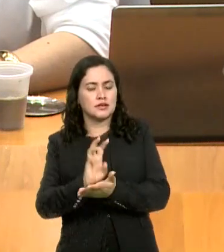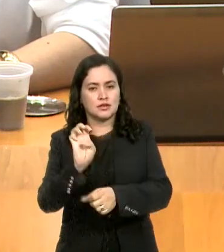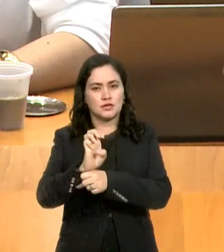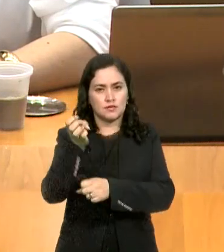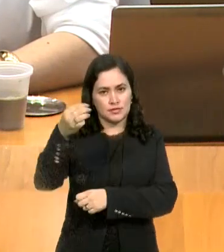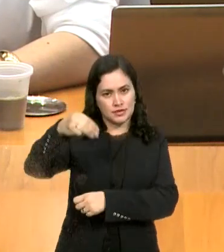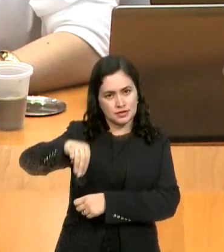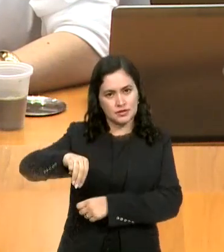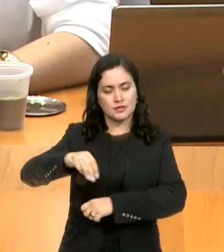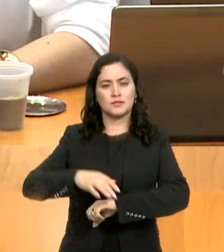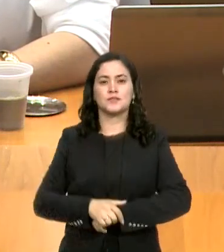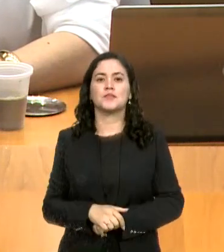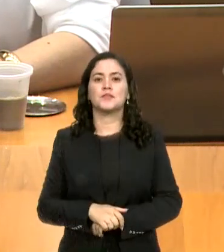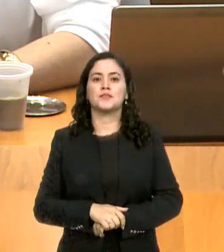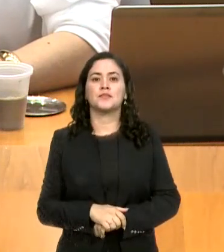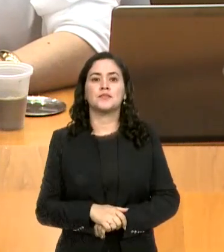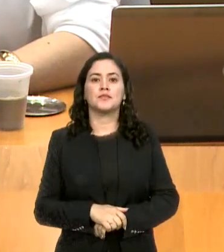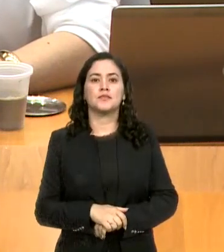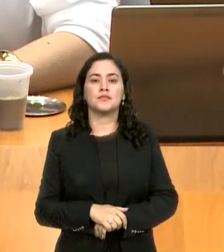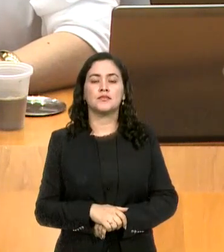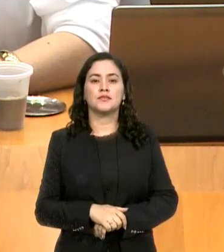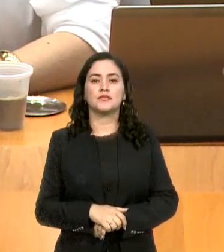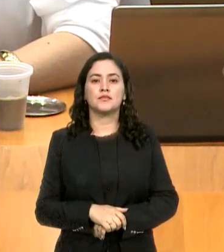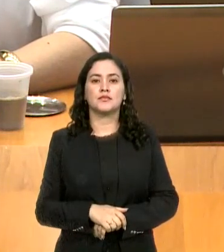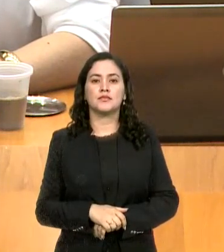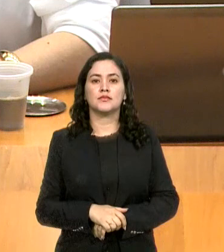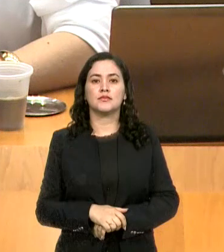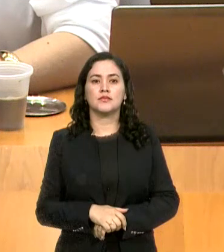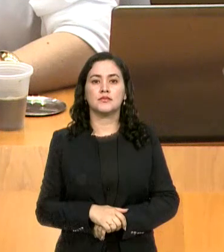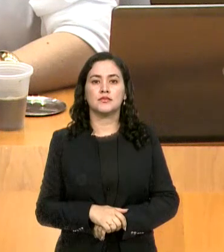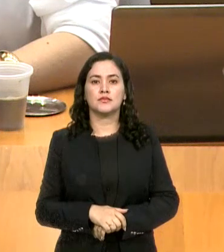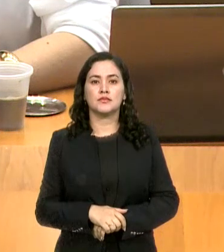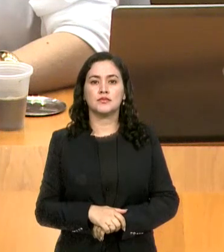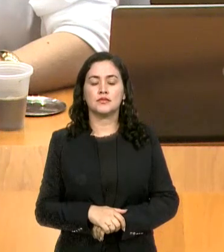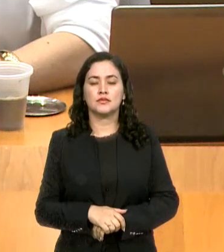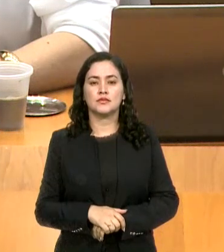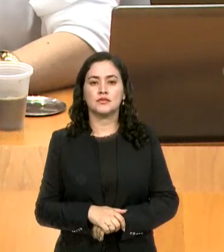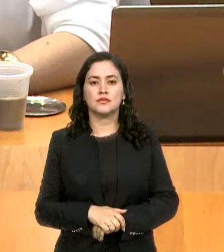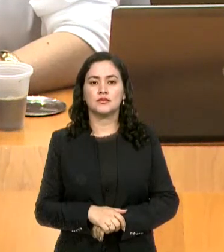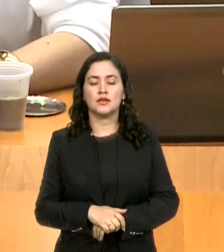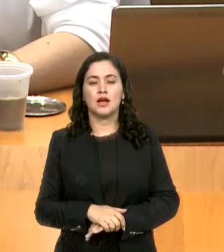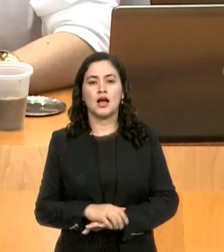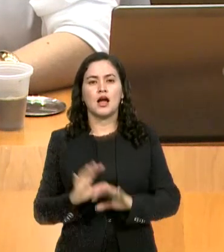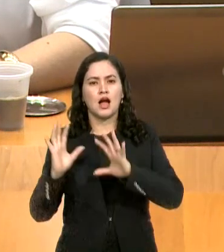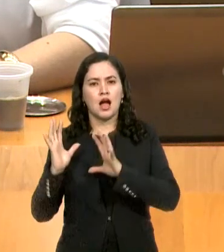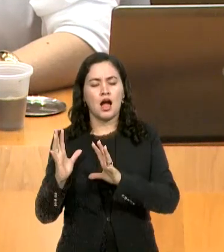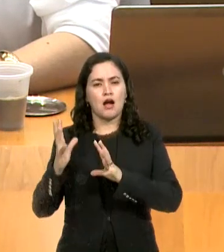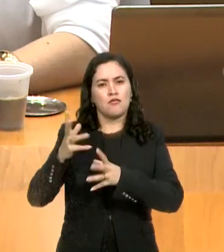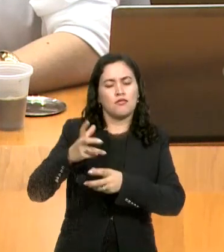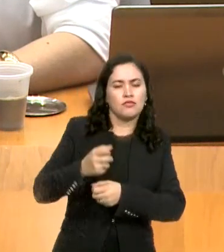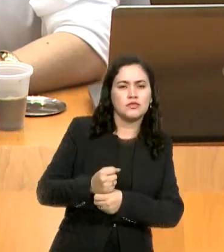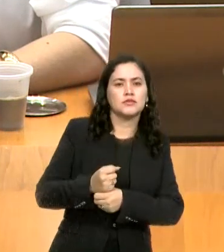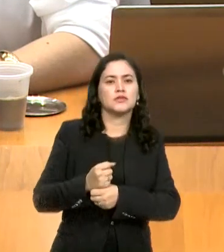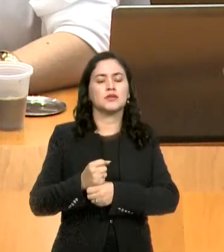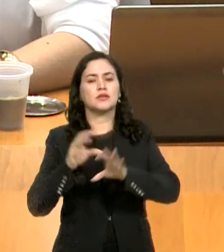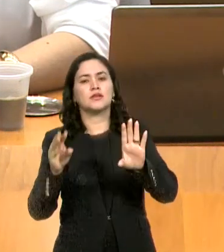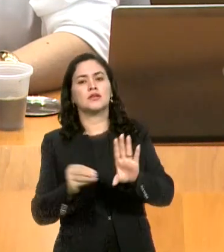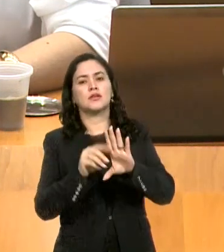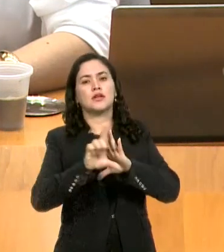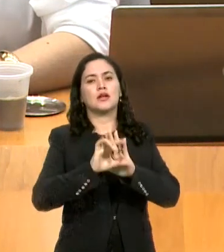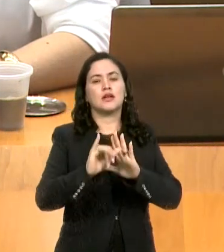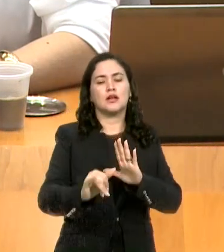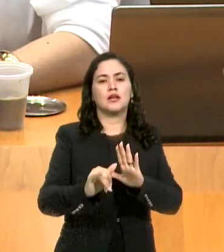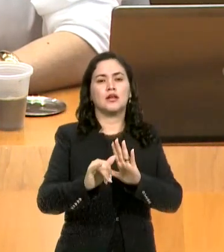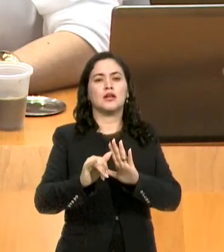Maranhão, atualizando os anexos da Lei Complementar número 19 de 11 de